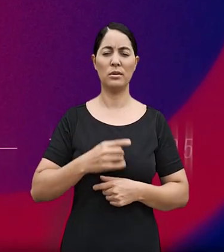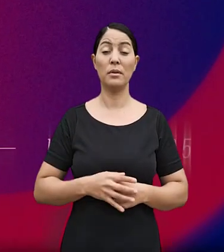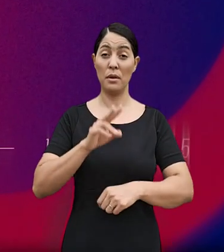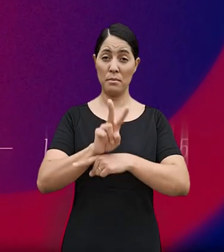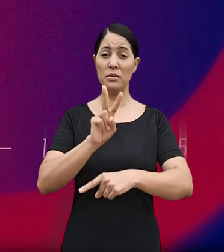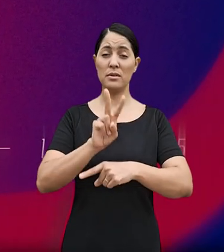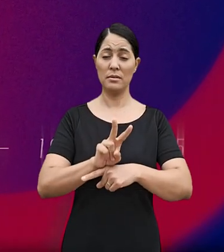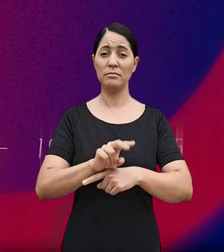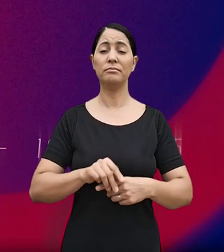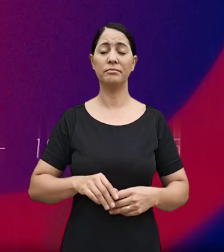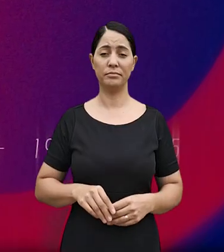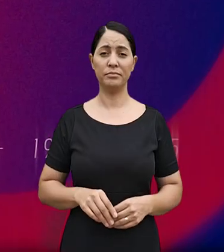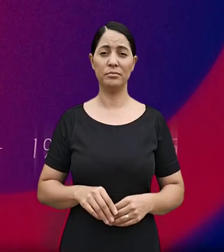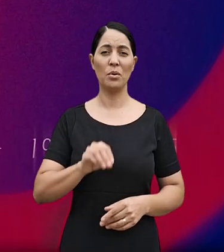Proteção.